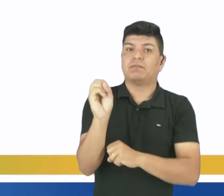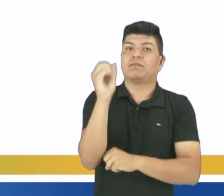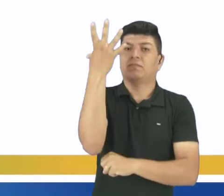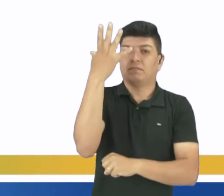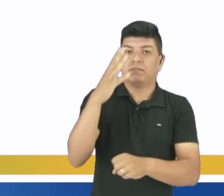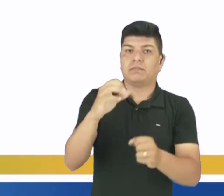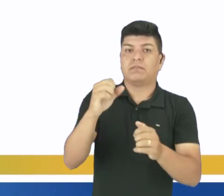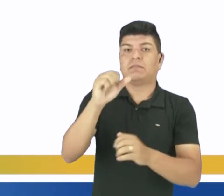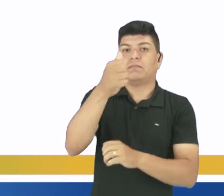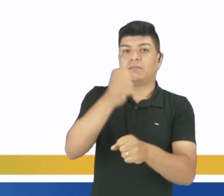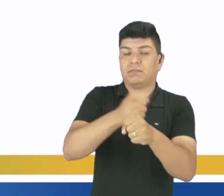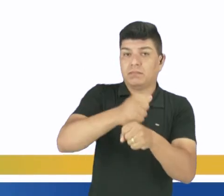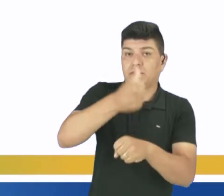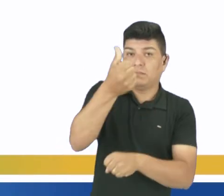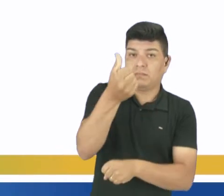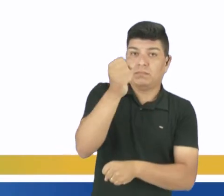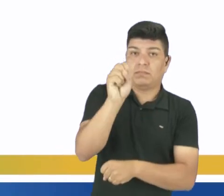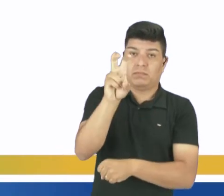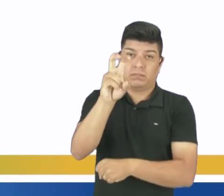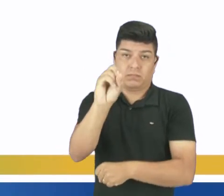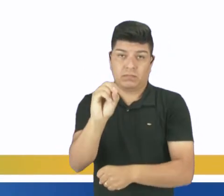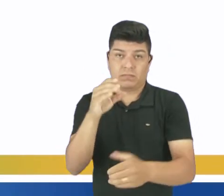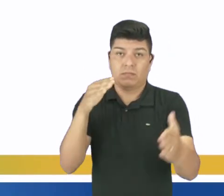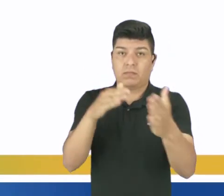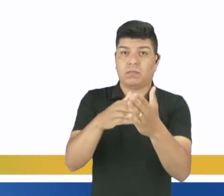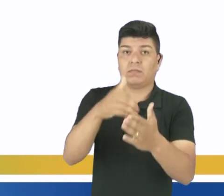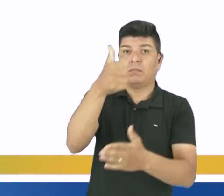acontece em 1850 até meados de